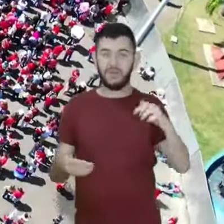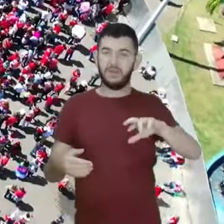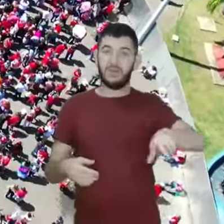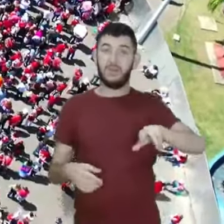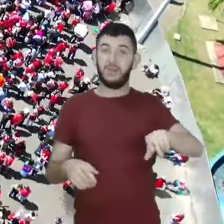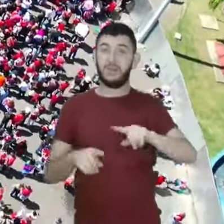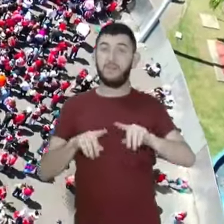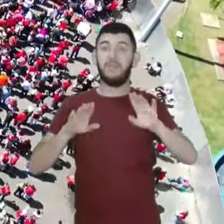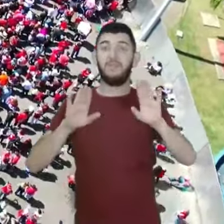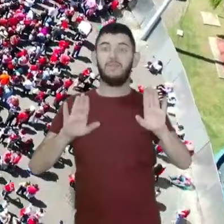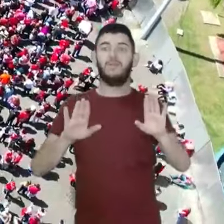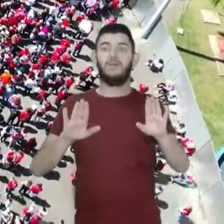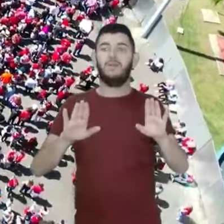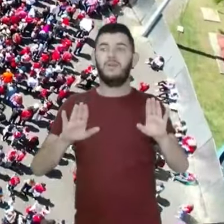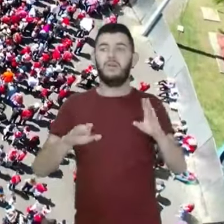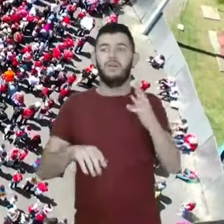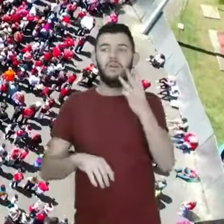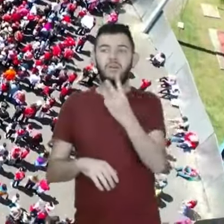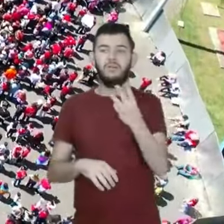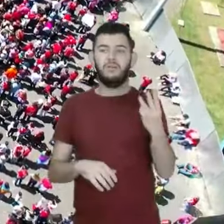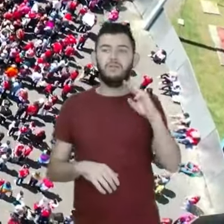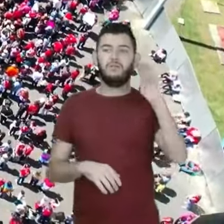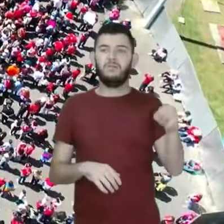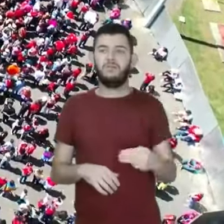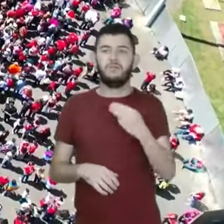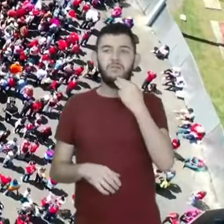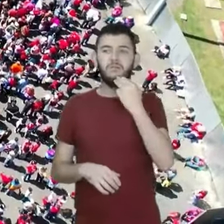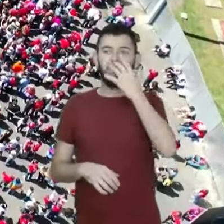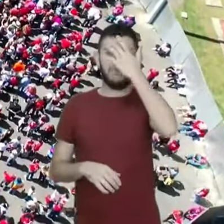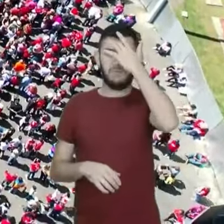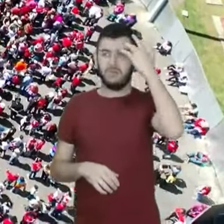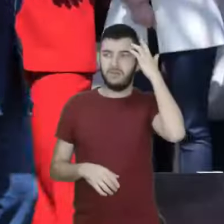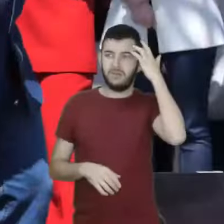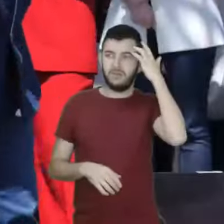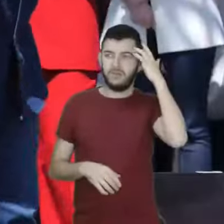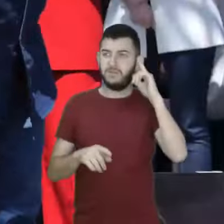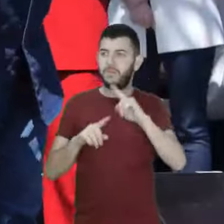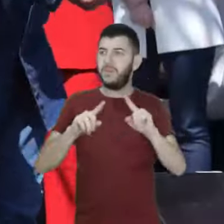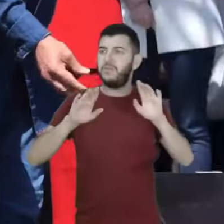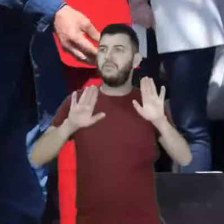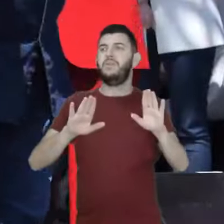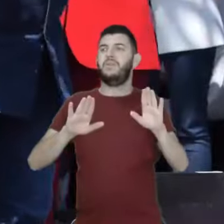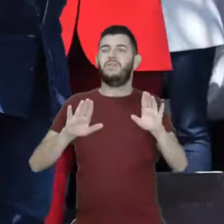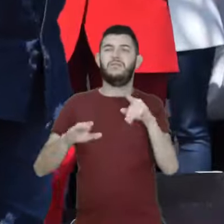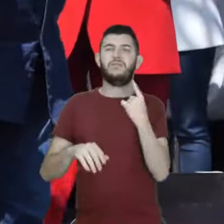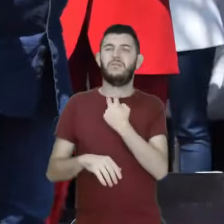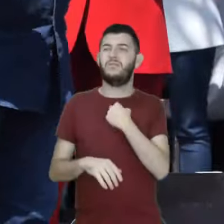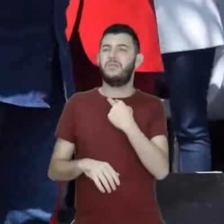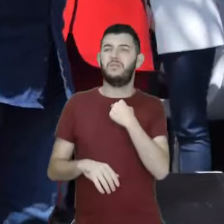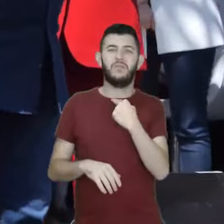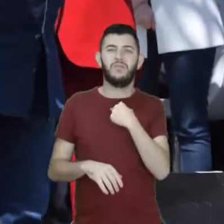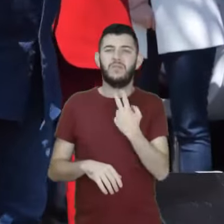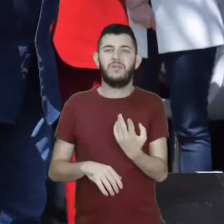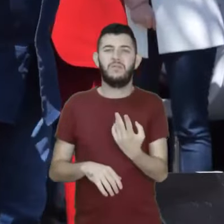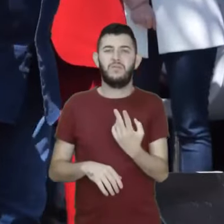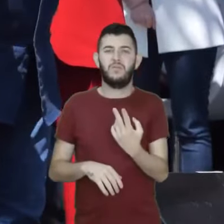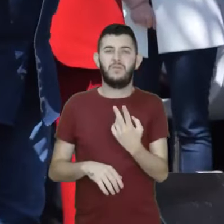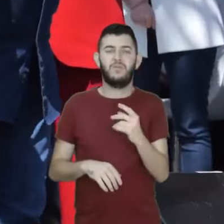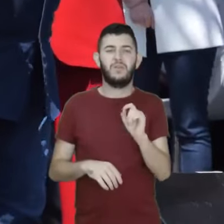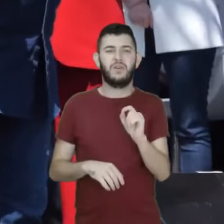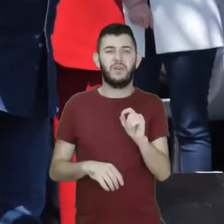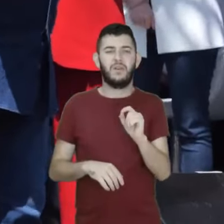33 milhões de pessoas. Ou seja, a gente não pode, morando no terceiro produtor de alimento do